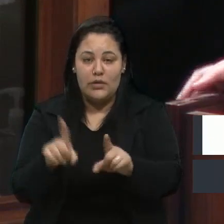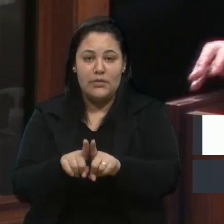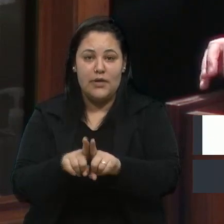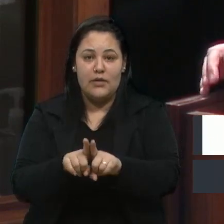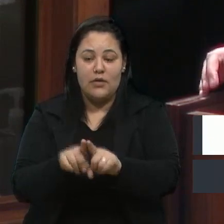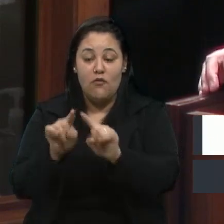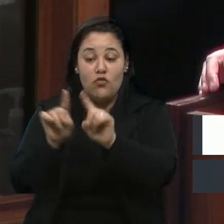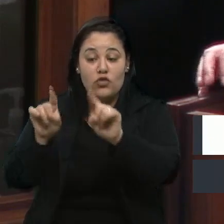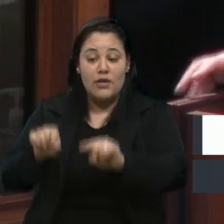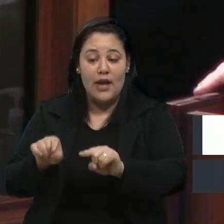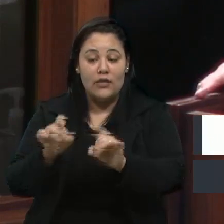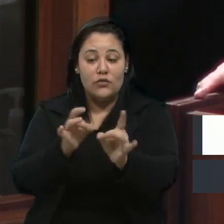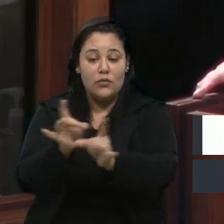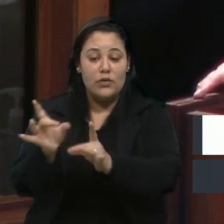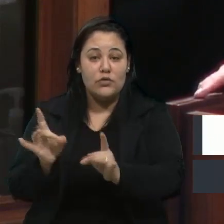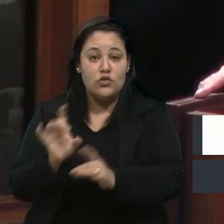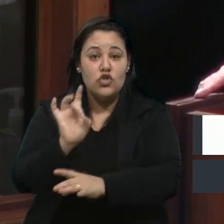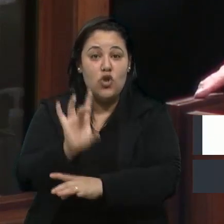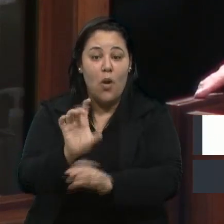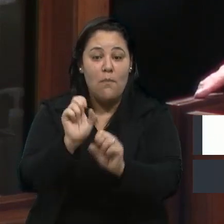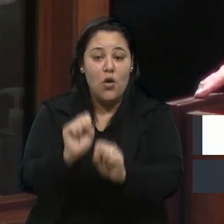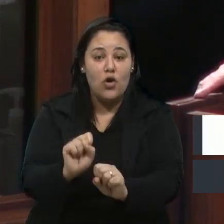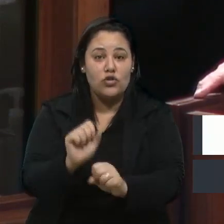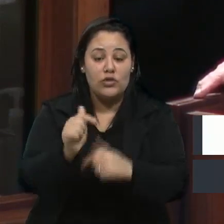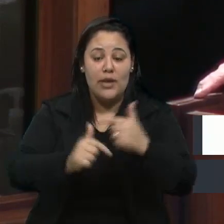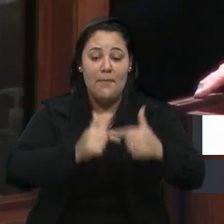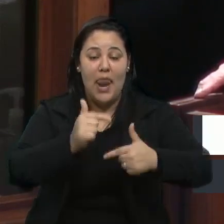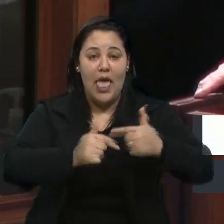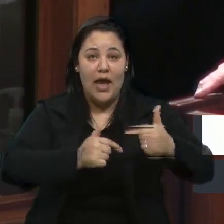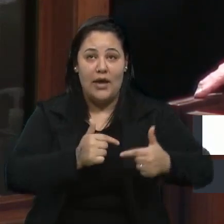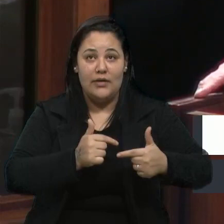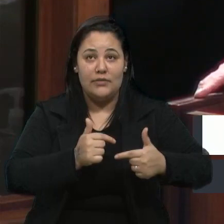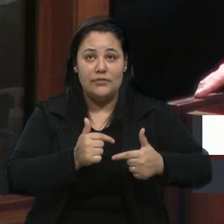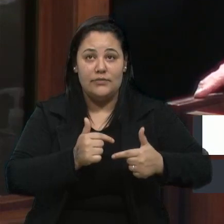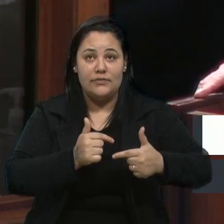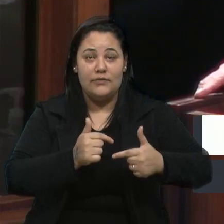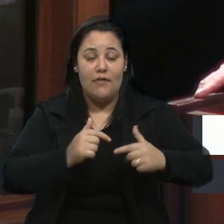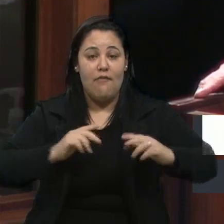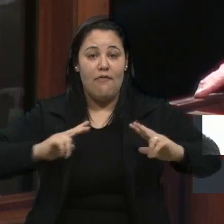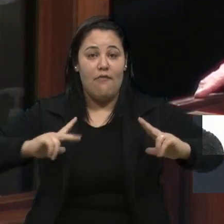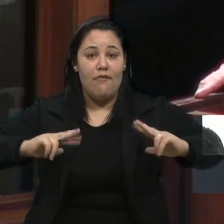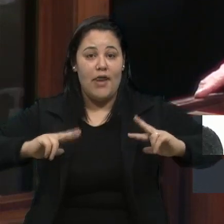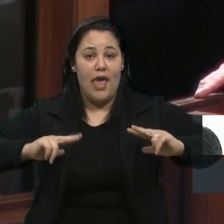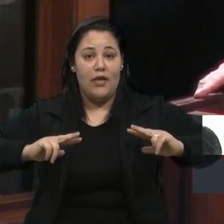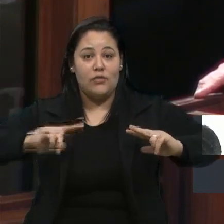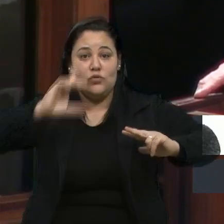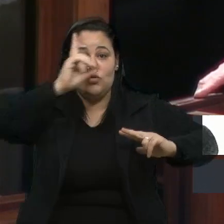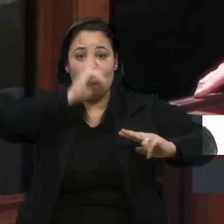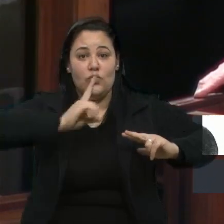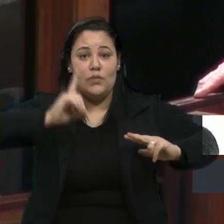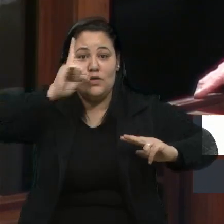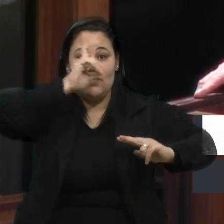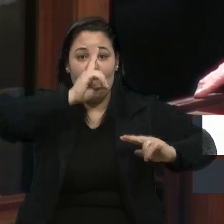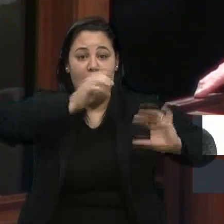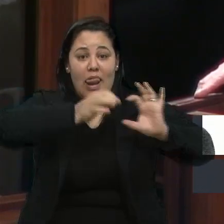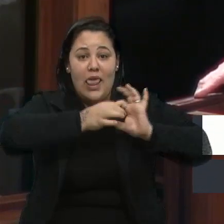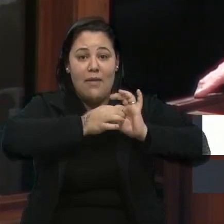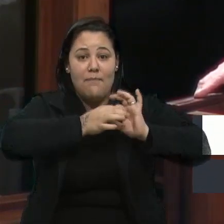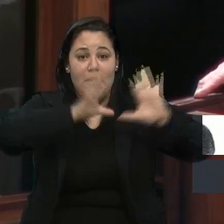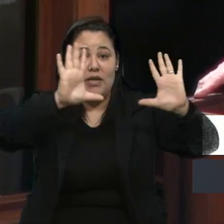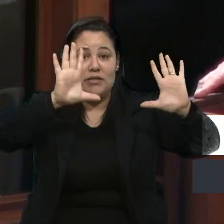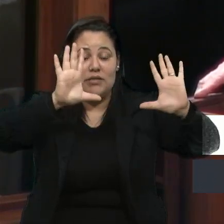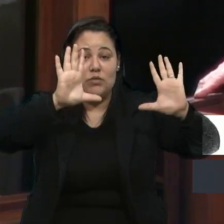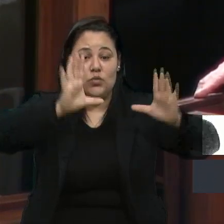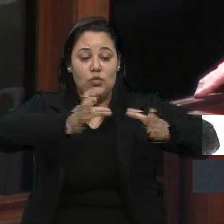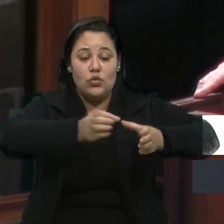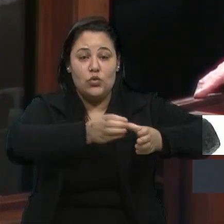do comércio agora só poderão trabalhar nos dias de feriados e domingos com autorização de convenção